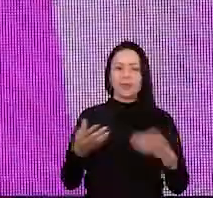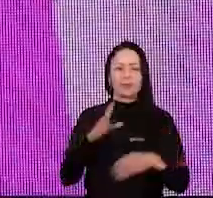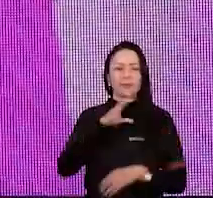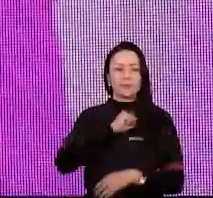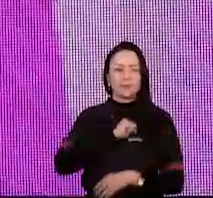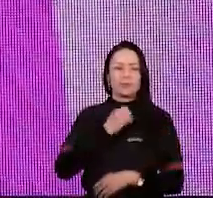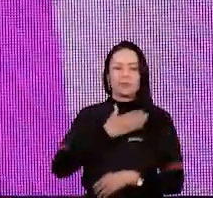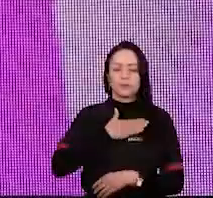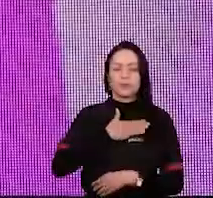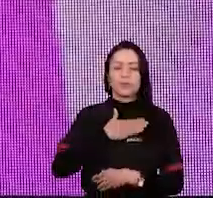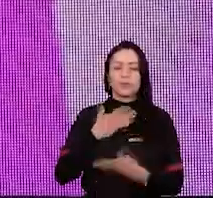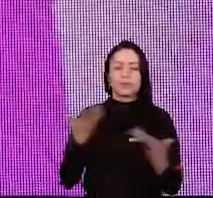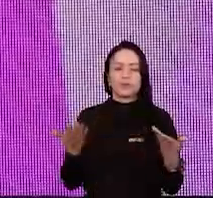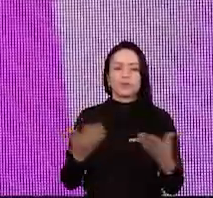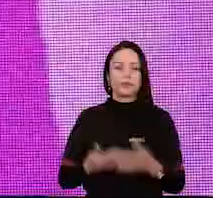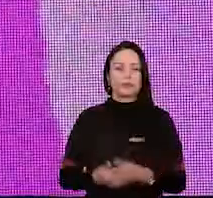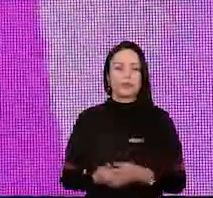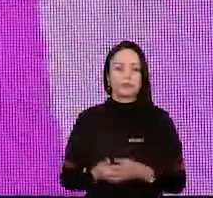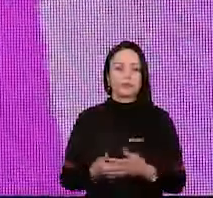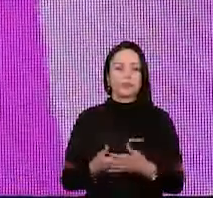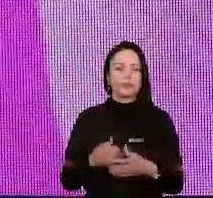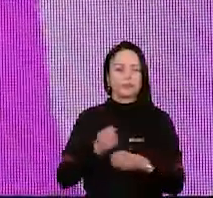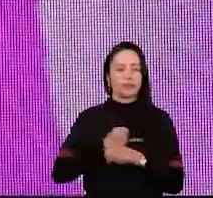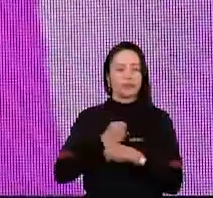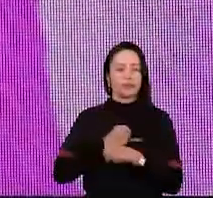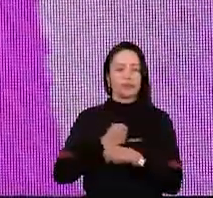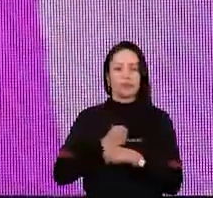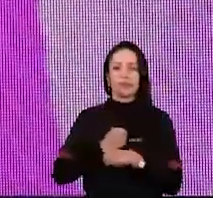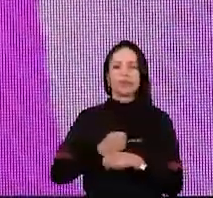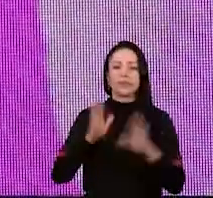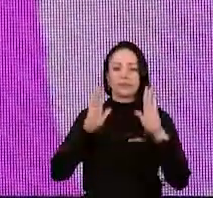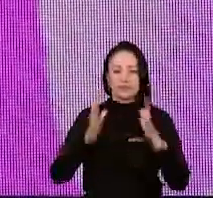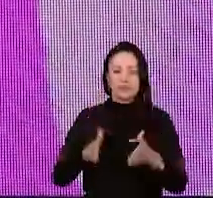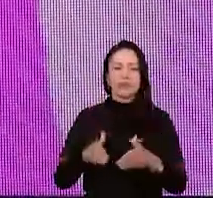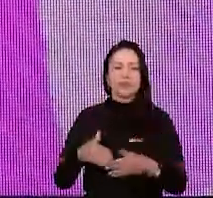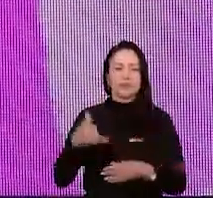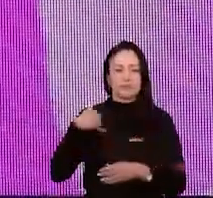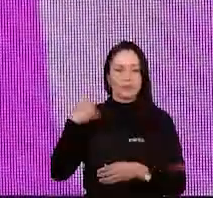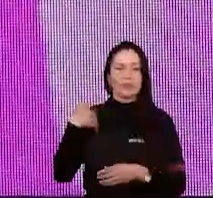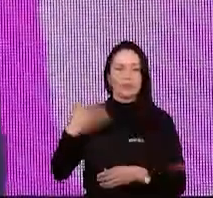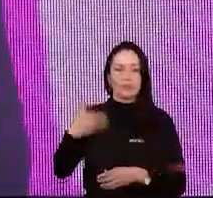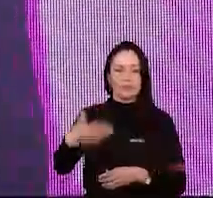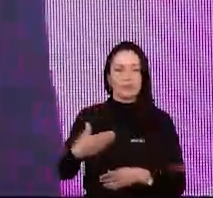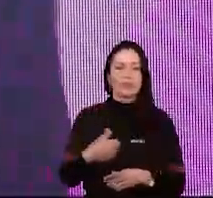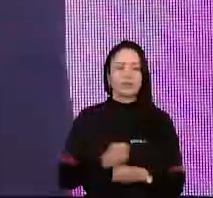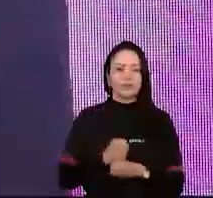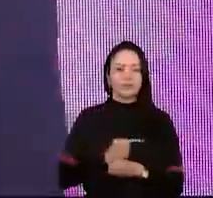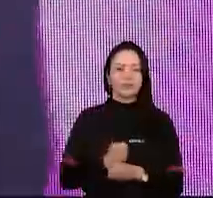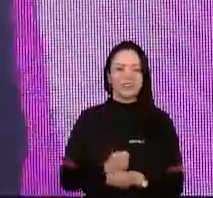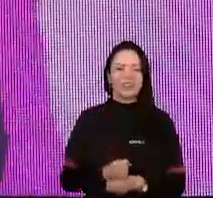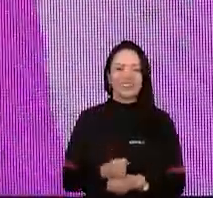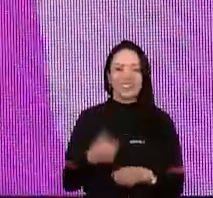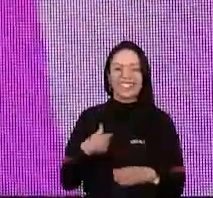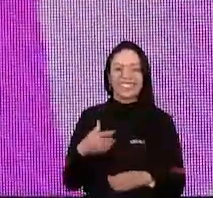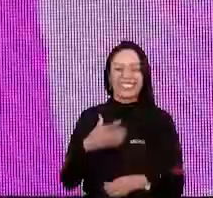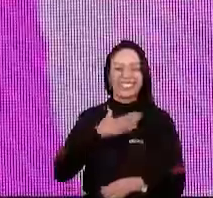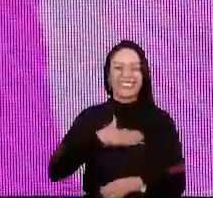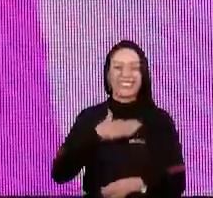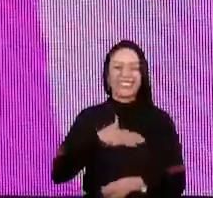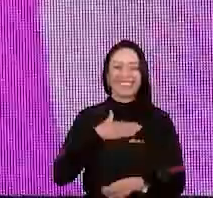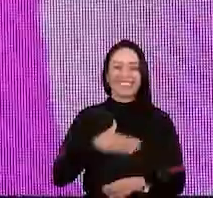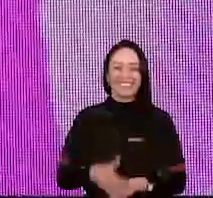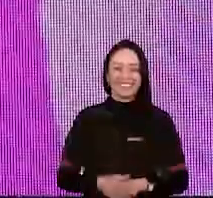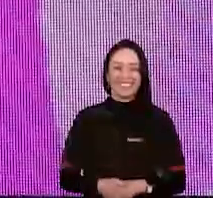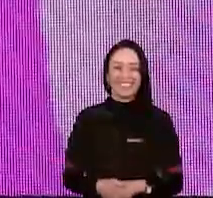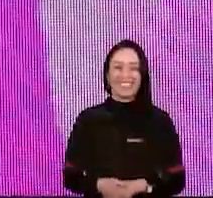paixão que a gente divide. Eu fui contaminado há muitos anos, né? Por uma questão etária, há muitos mais anos eu fui contaminado,